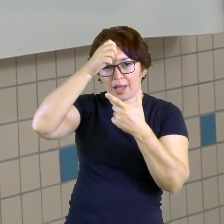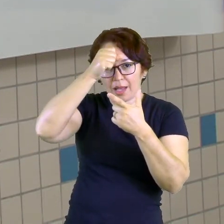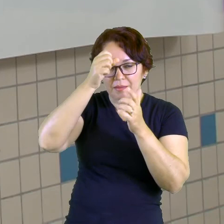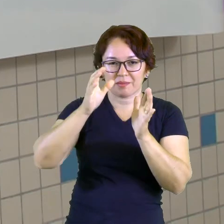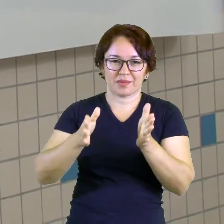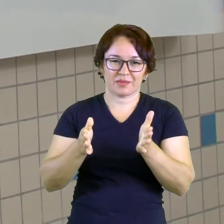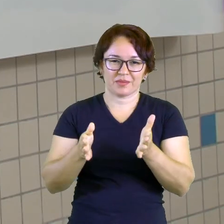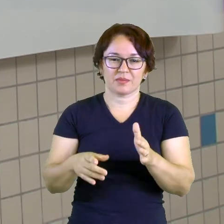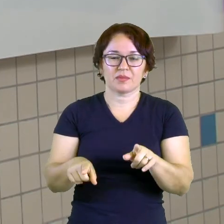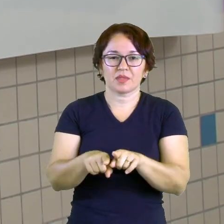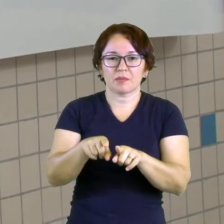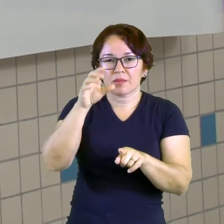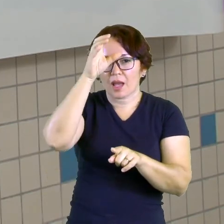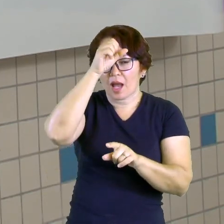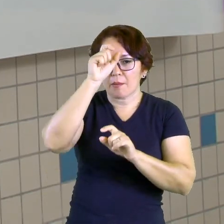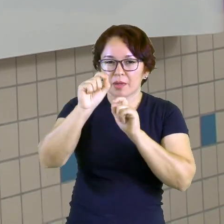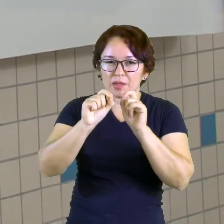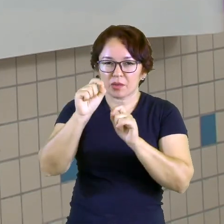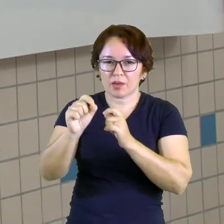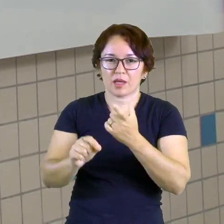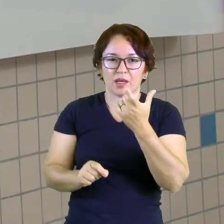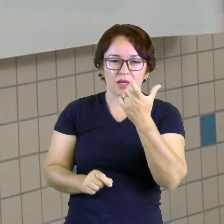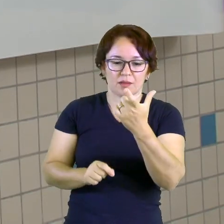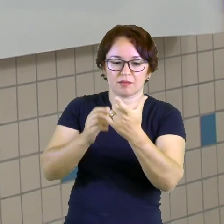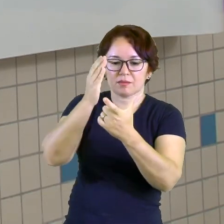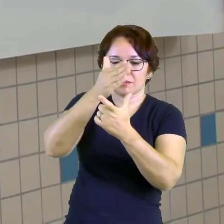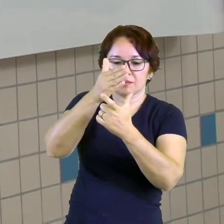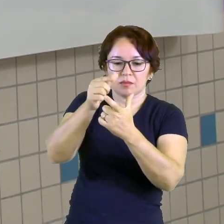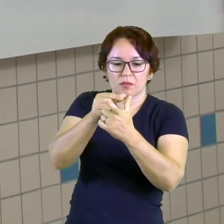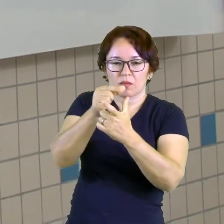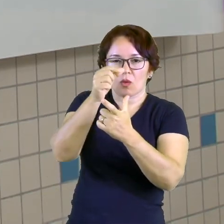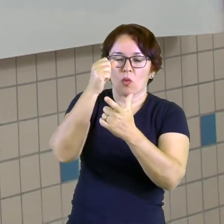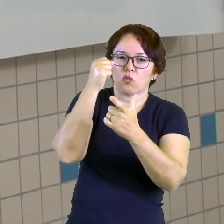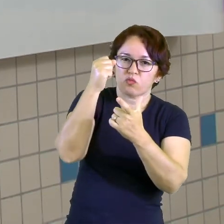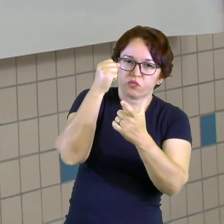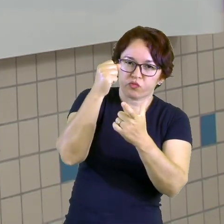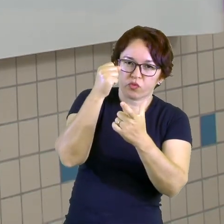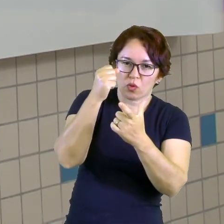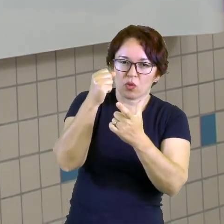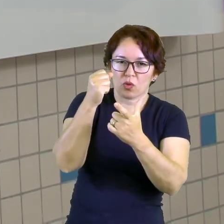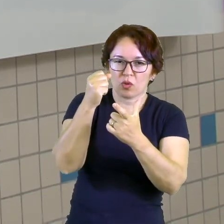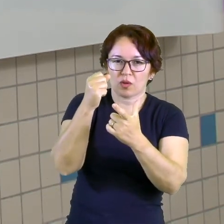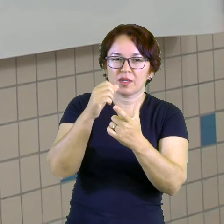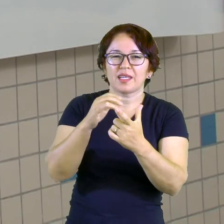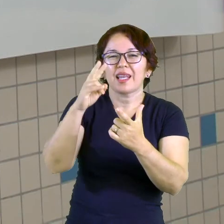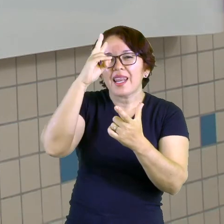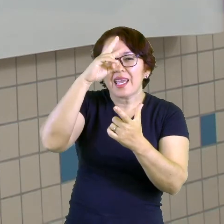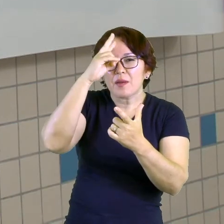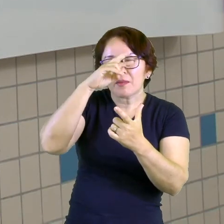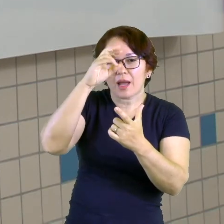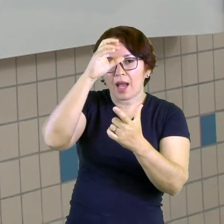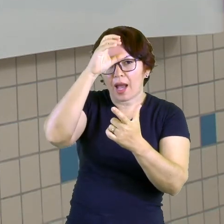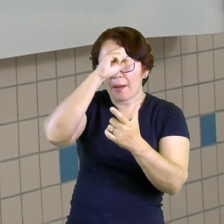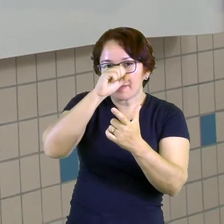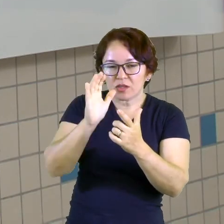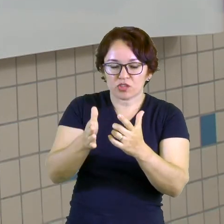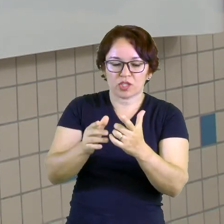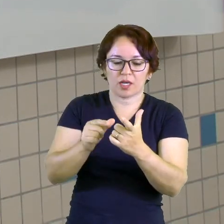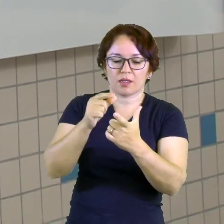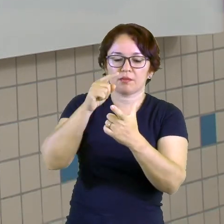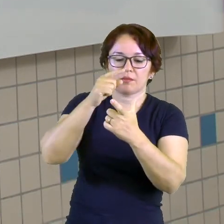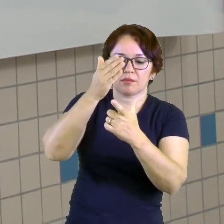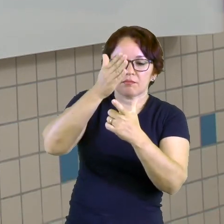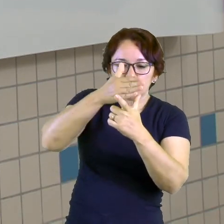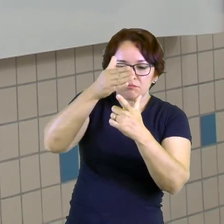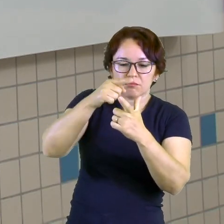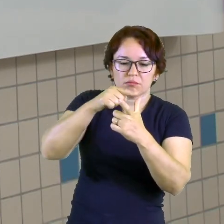as sílabas tônicas da palavra. A oxítona é aquela última sílaba da palavra, é pronunciada com